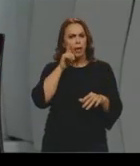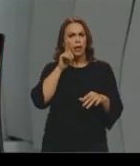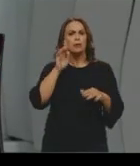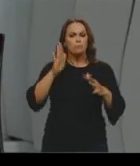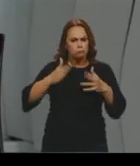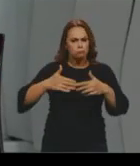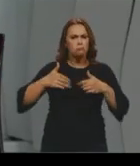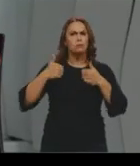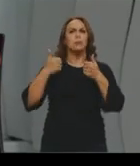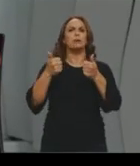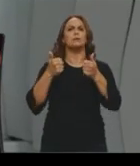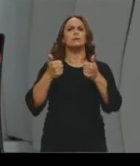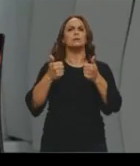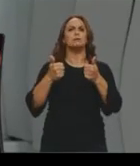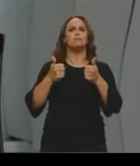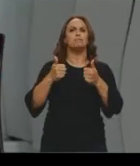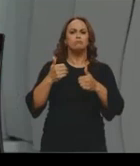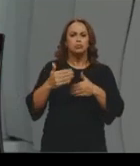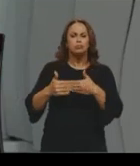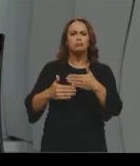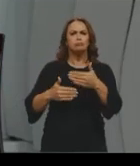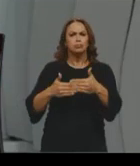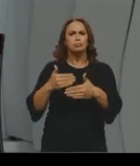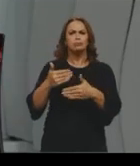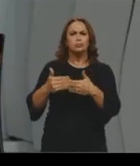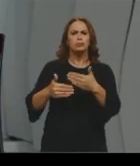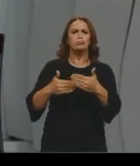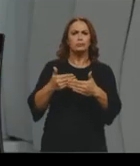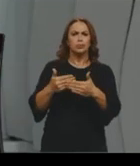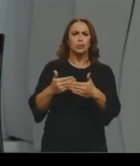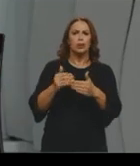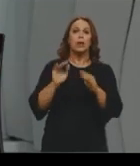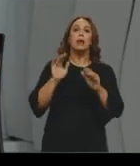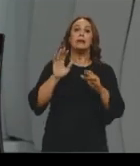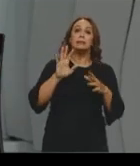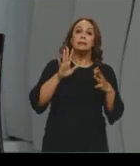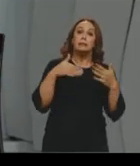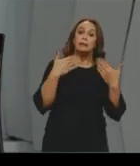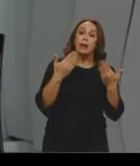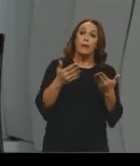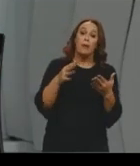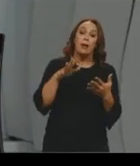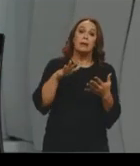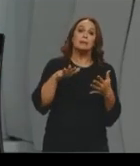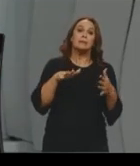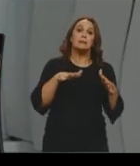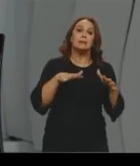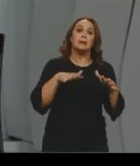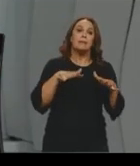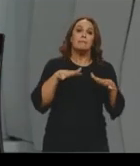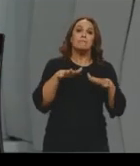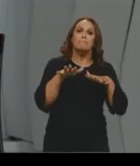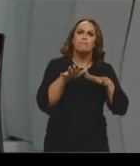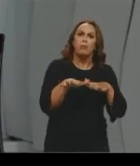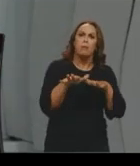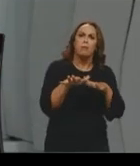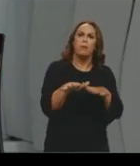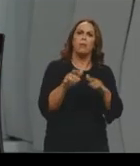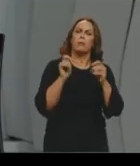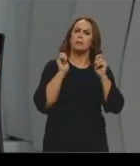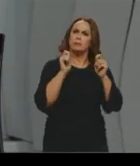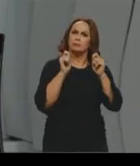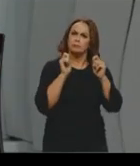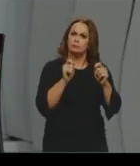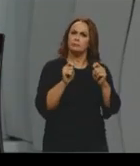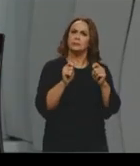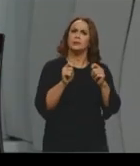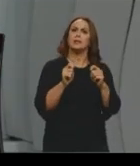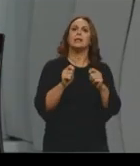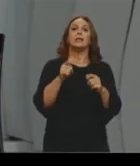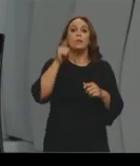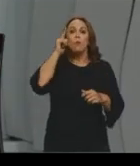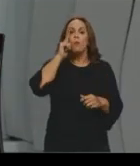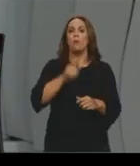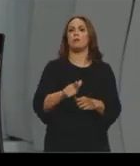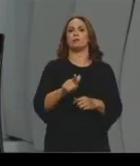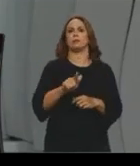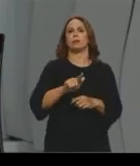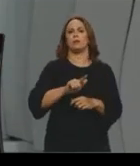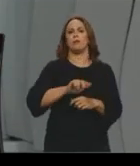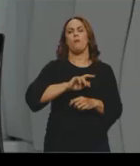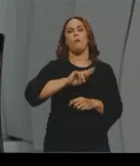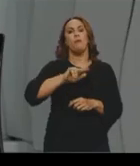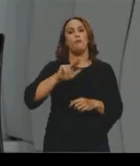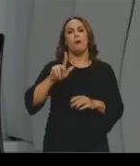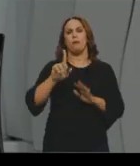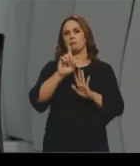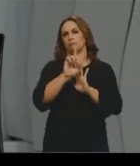essas movimentações que tornaram possíveis uma série de garantias, né? E até a gente trata como que isso é importante